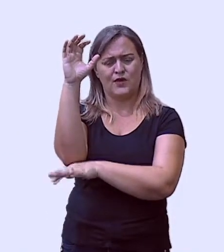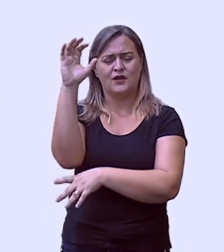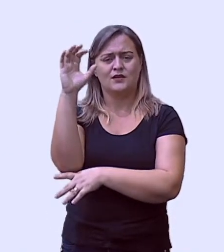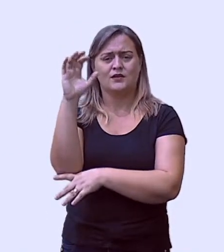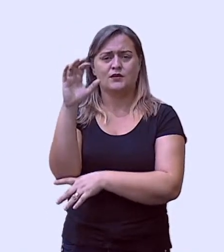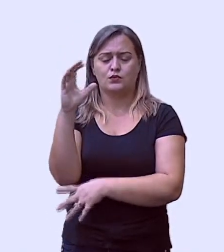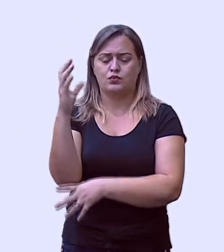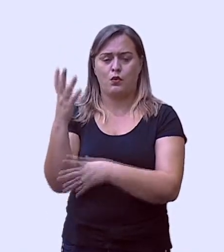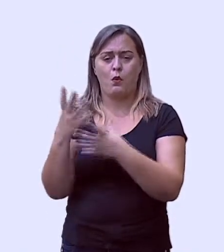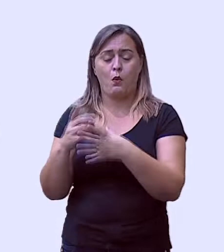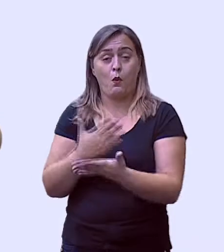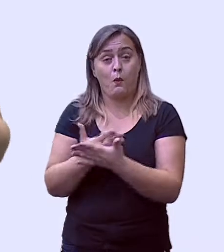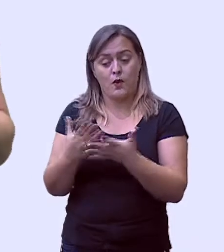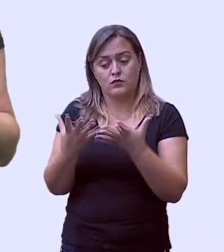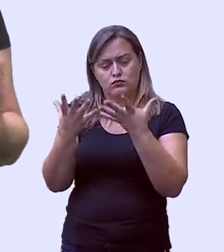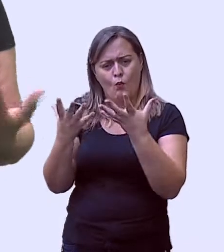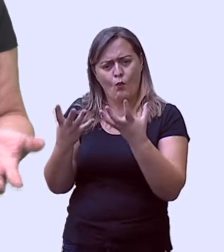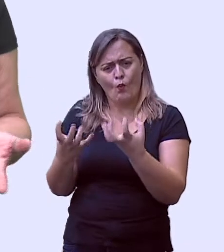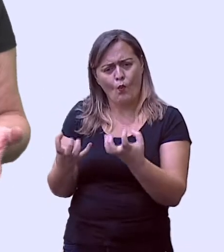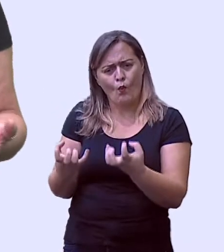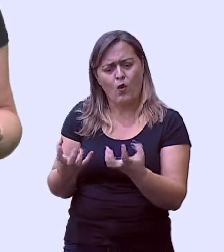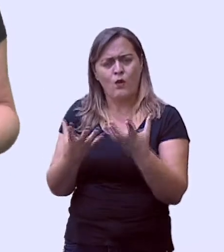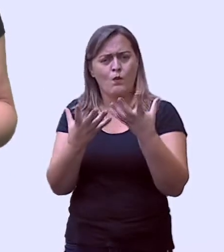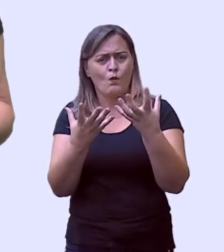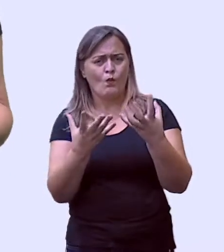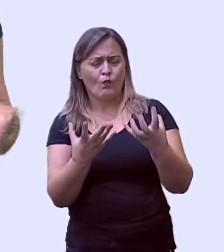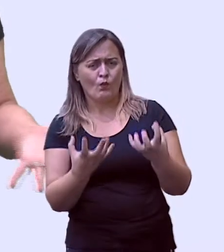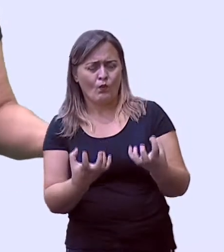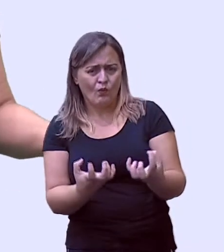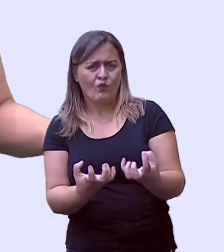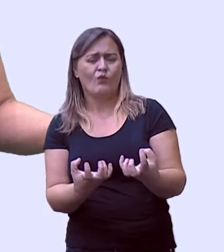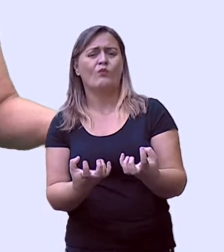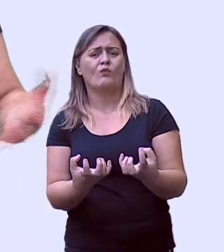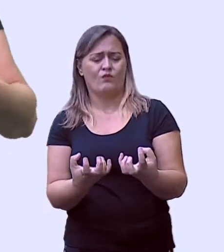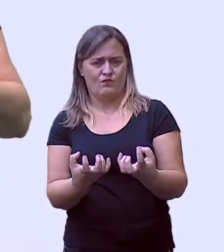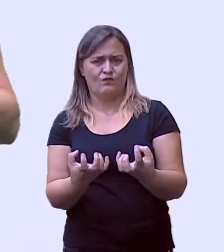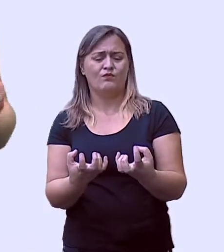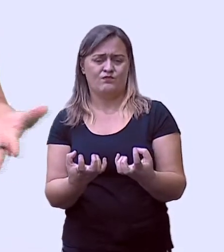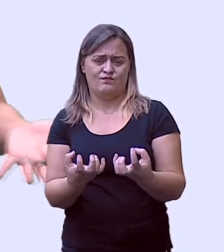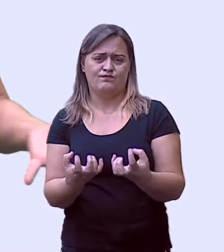isso vai estabelecer, no período de secas, esses ramos